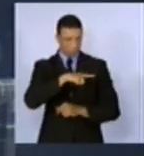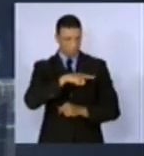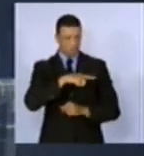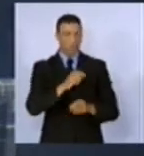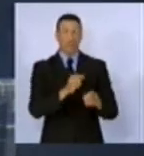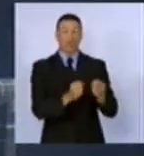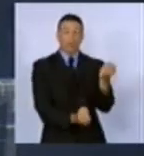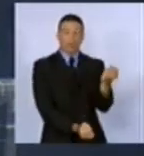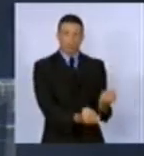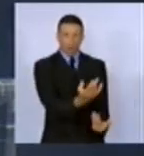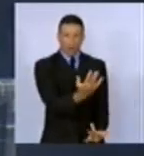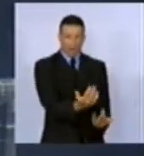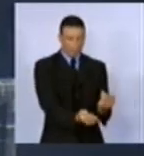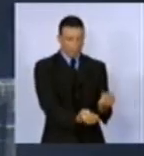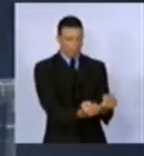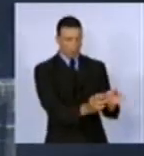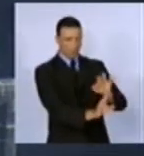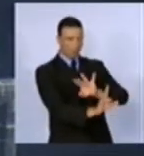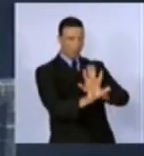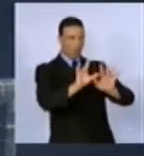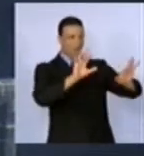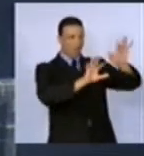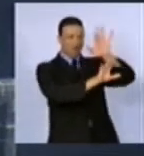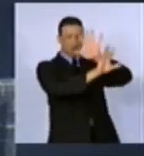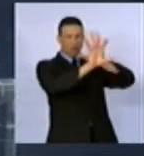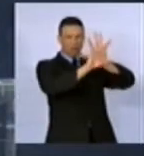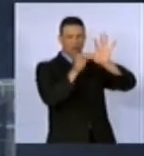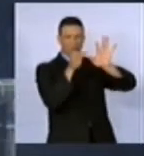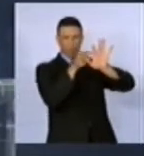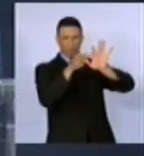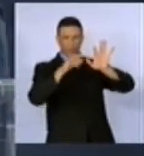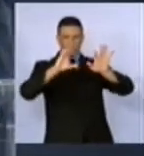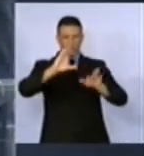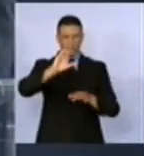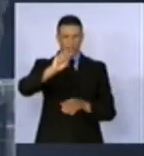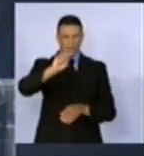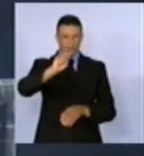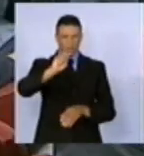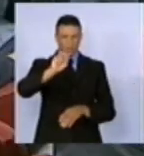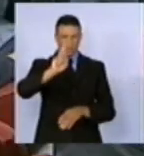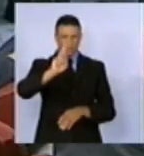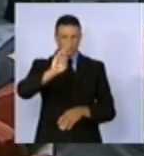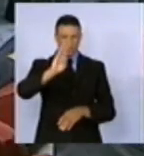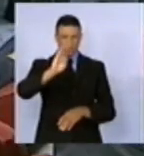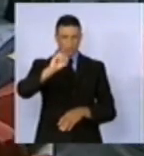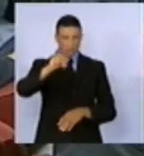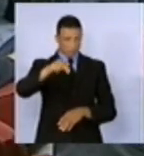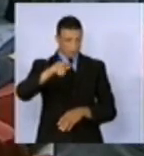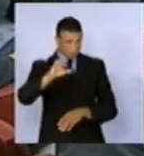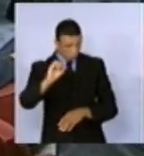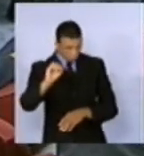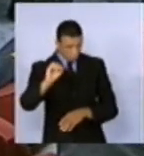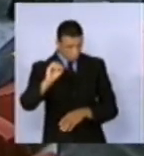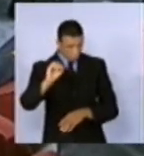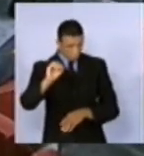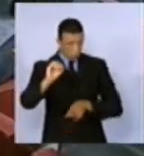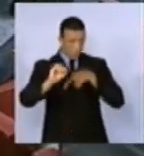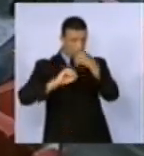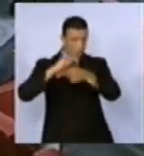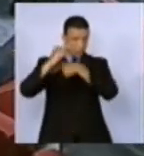carbono emitido pelas queimadas e anteriormente o retirado pela planta bacana no processo de fotossíntese